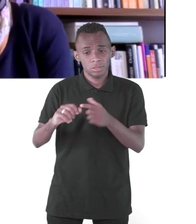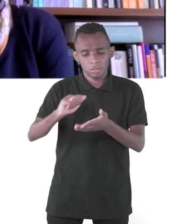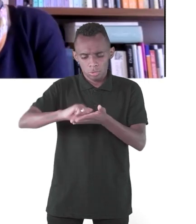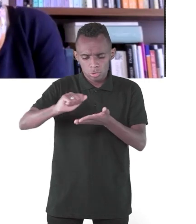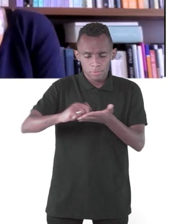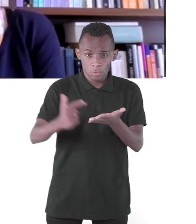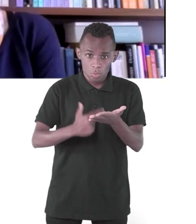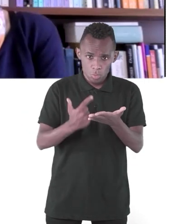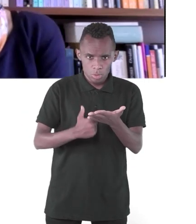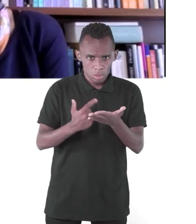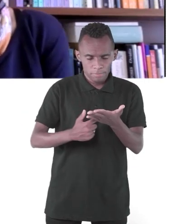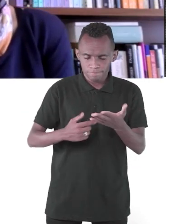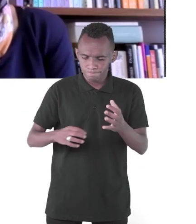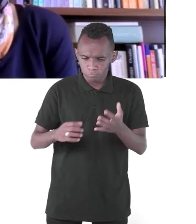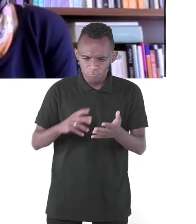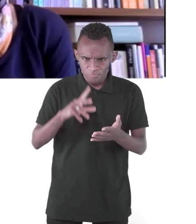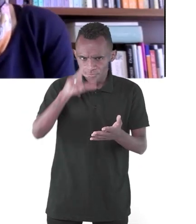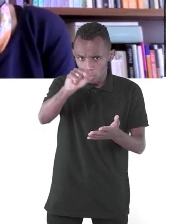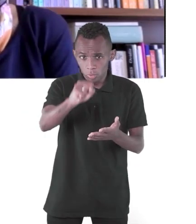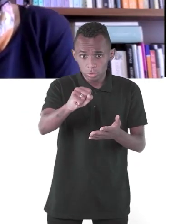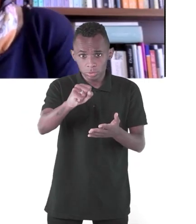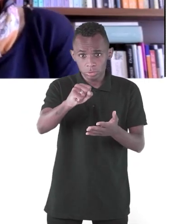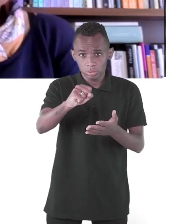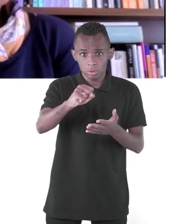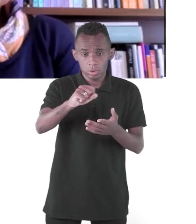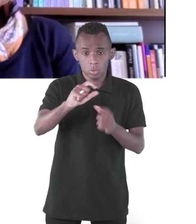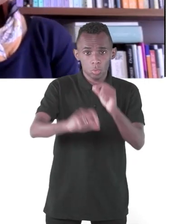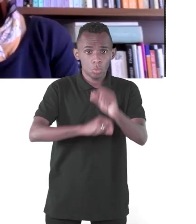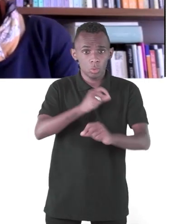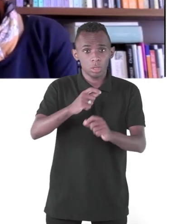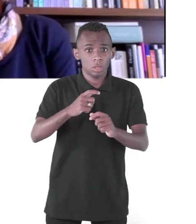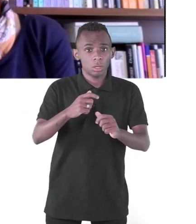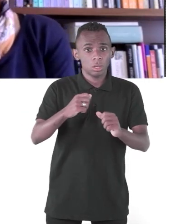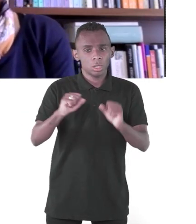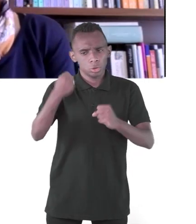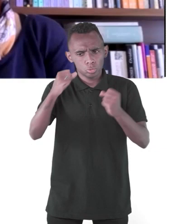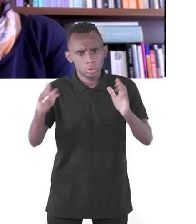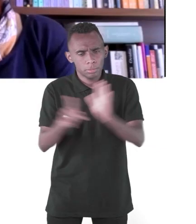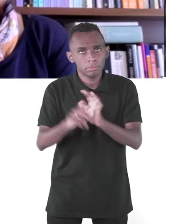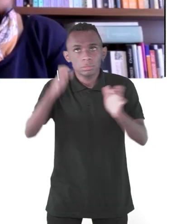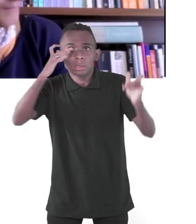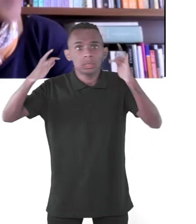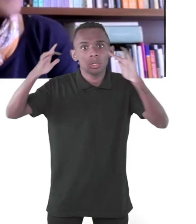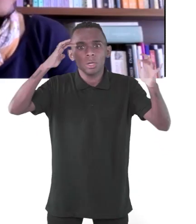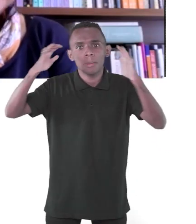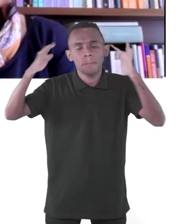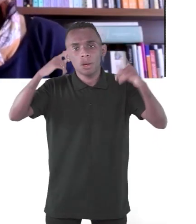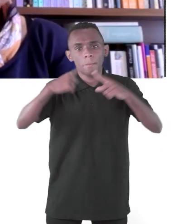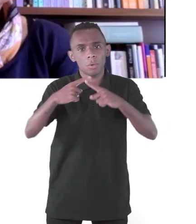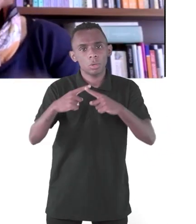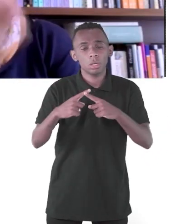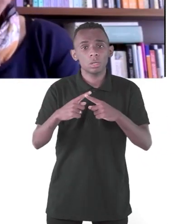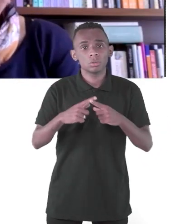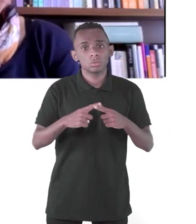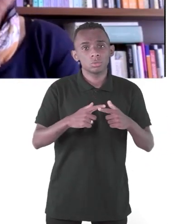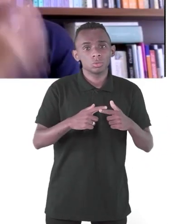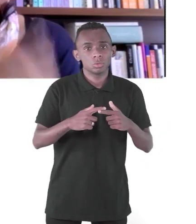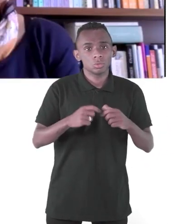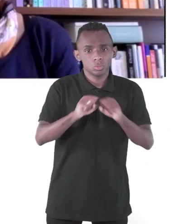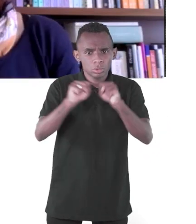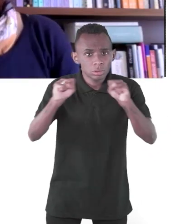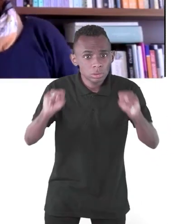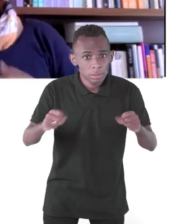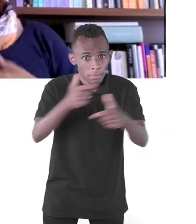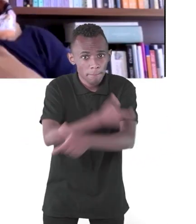Eugênio Butti escreveu um livro, né? Muito forte sobre a superindústria do imaginário, que no fundo é isso. As grandes